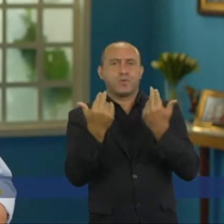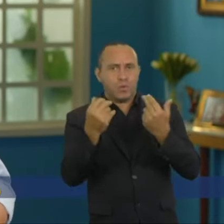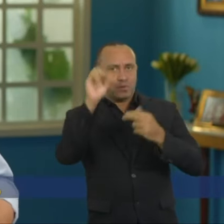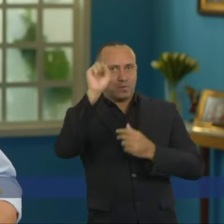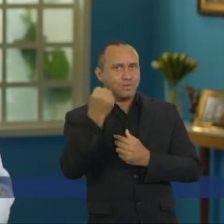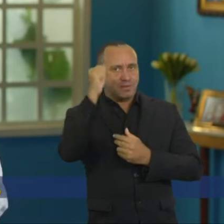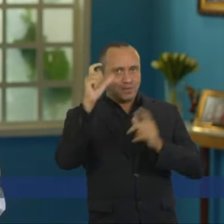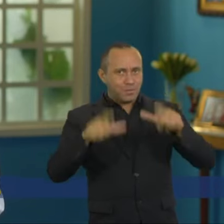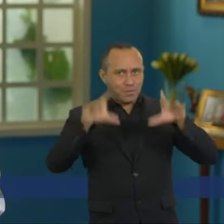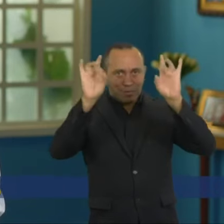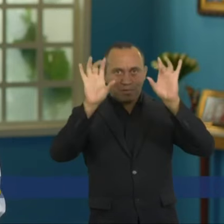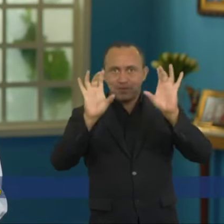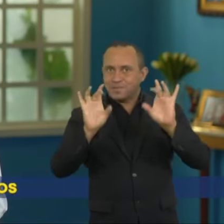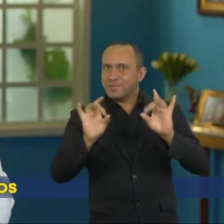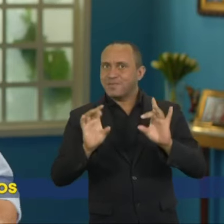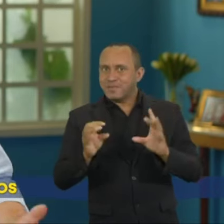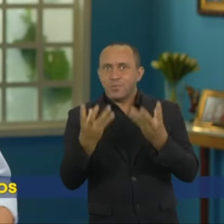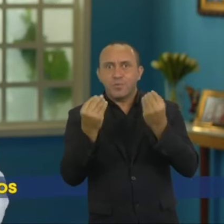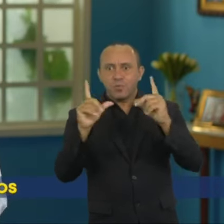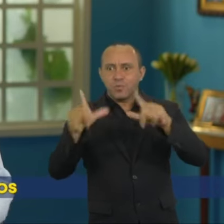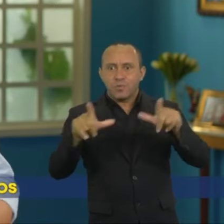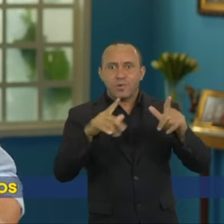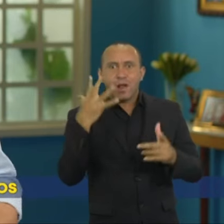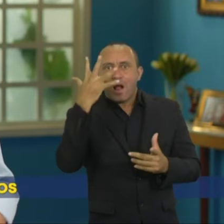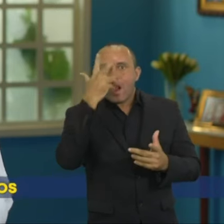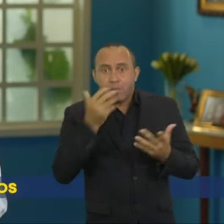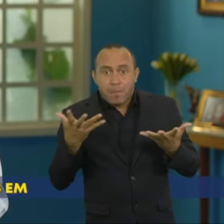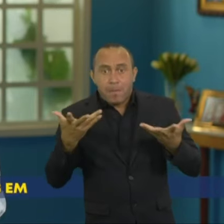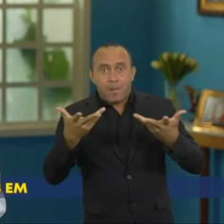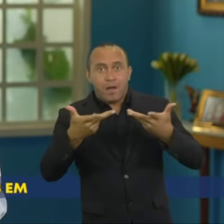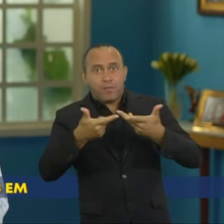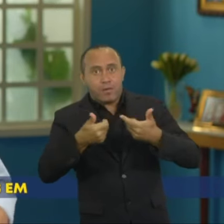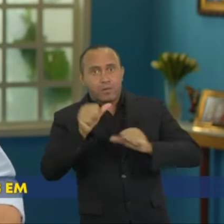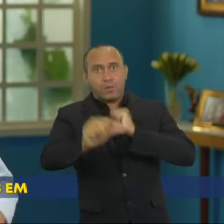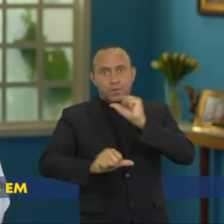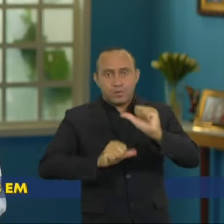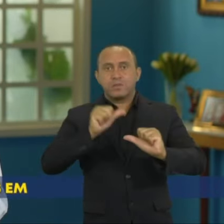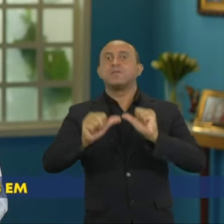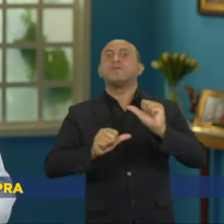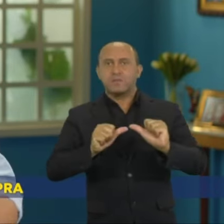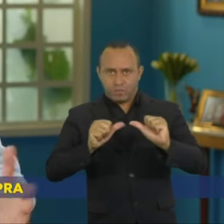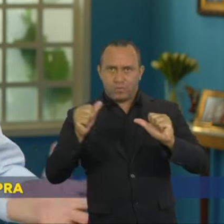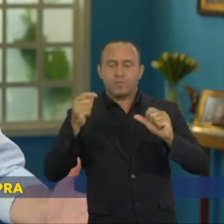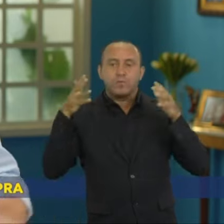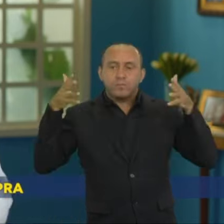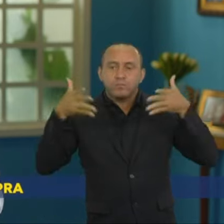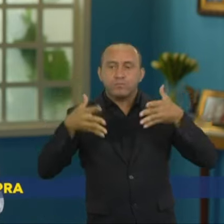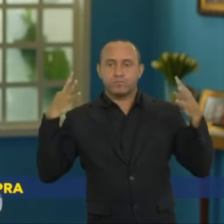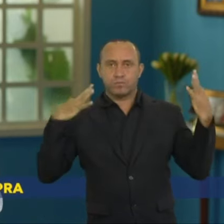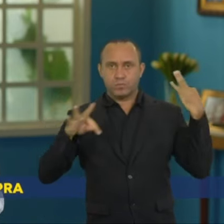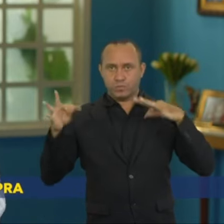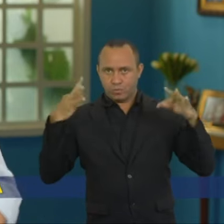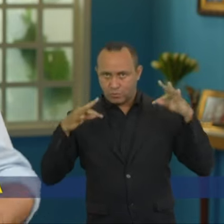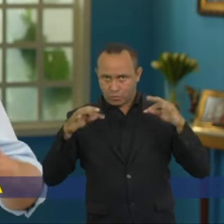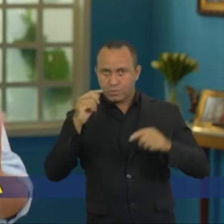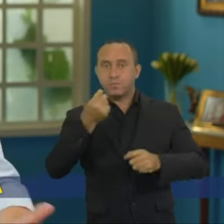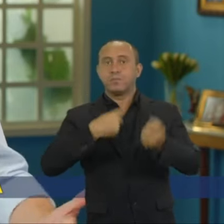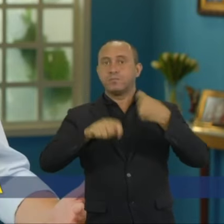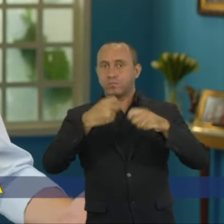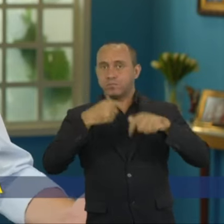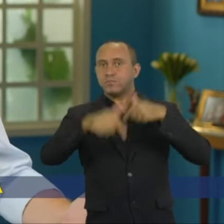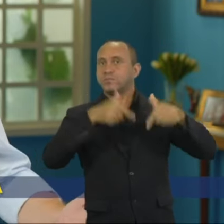concorda: Sergipe é um lugar especial, cheio de lugares maravilhosos que podem ser transformados em grandes atrações turísticas para